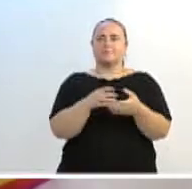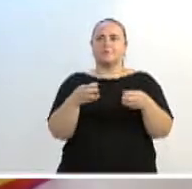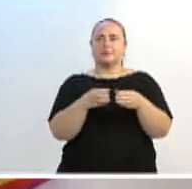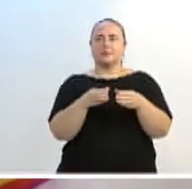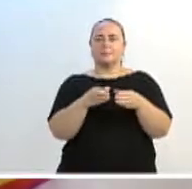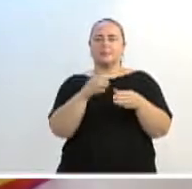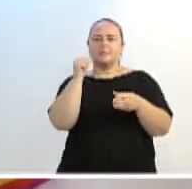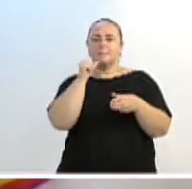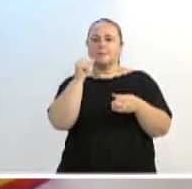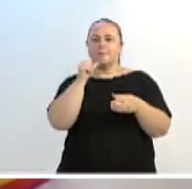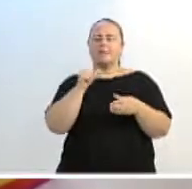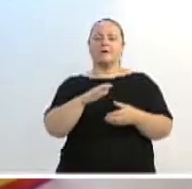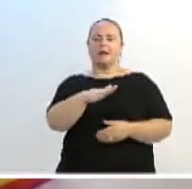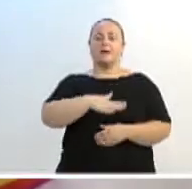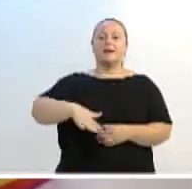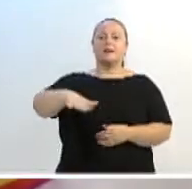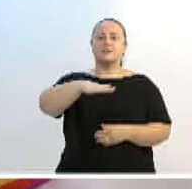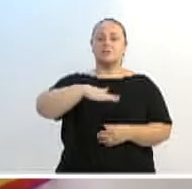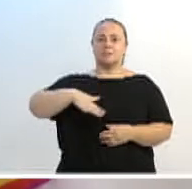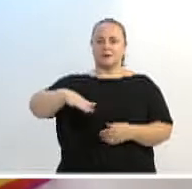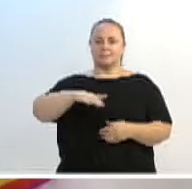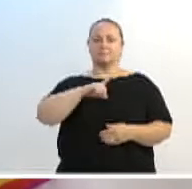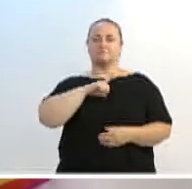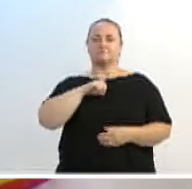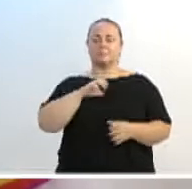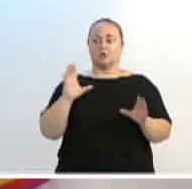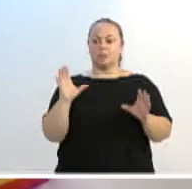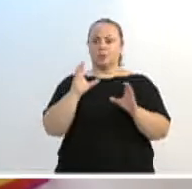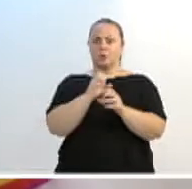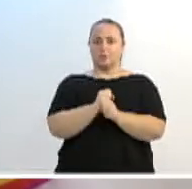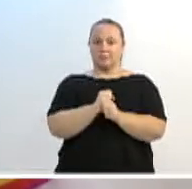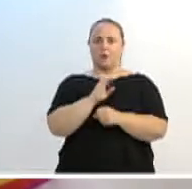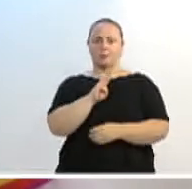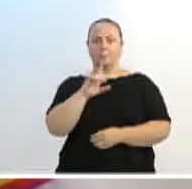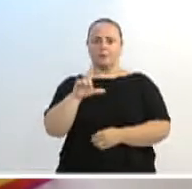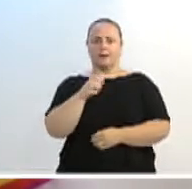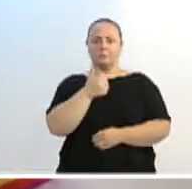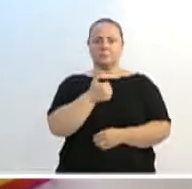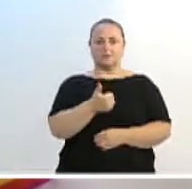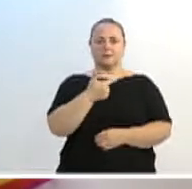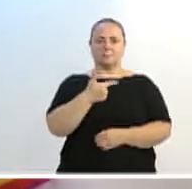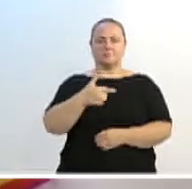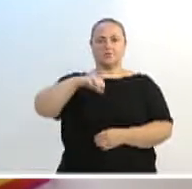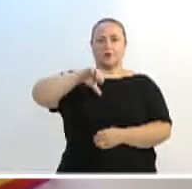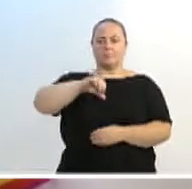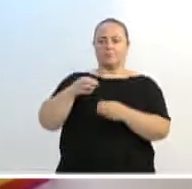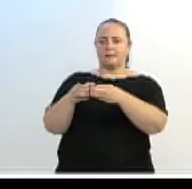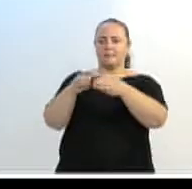mães na região. Então, serão 129 clubes de mães na nossa cidade.